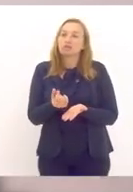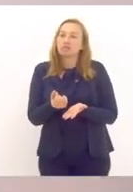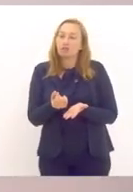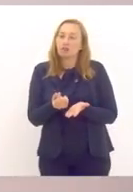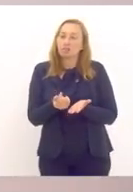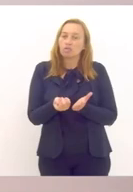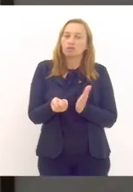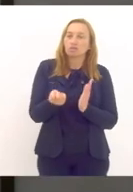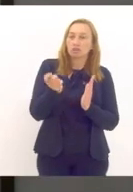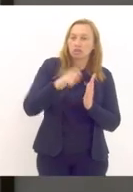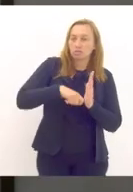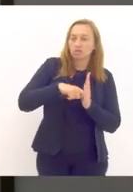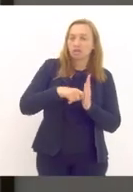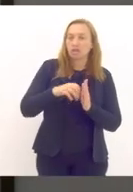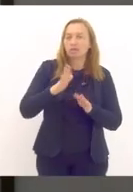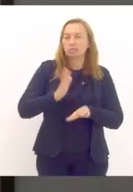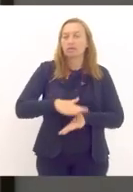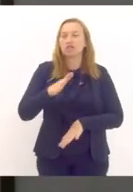esperado.